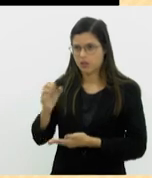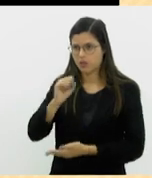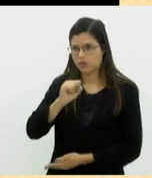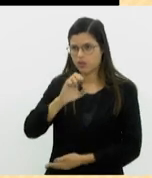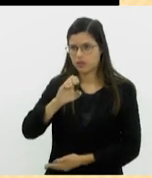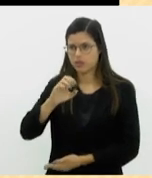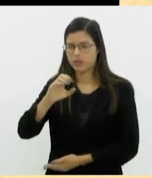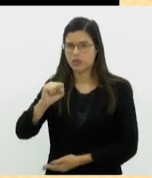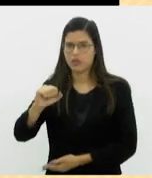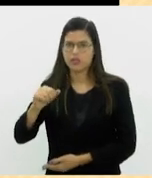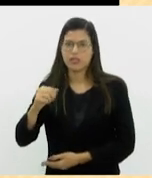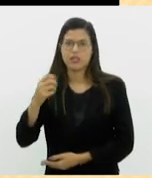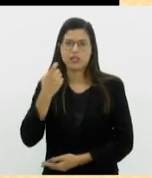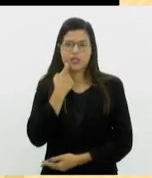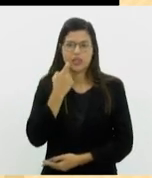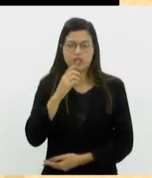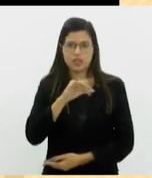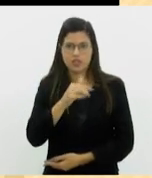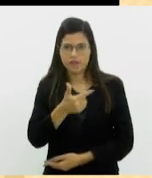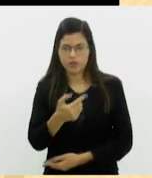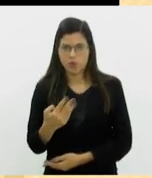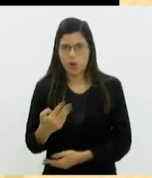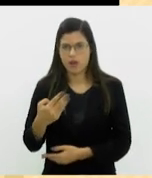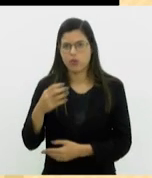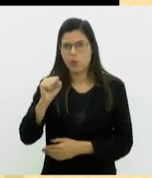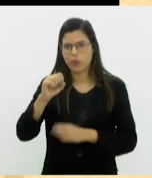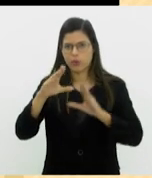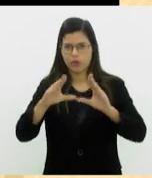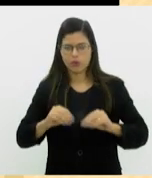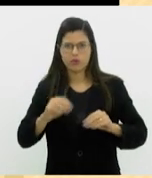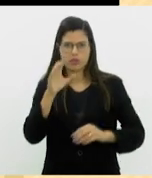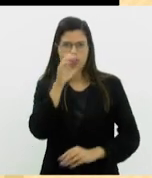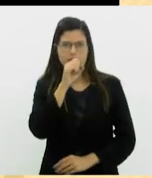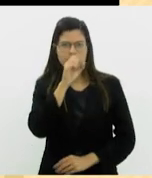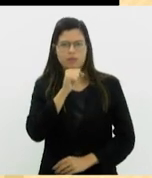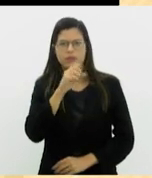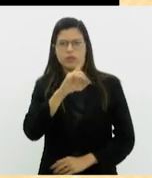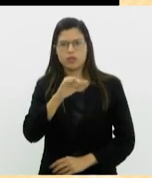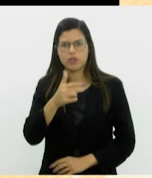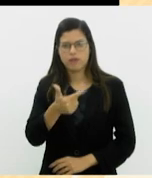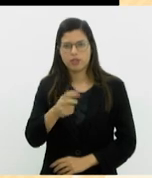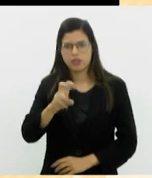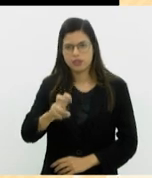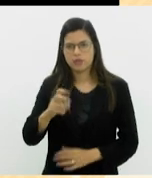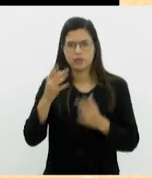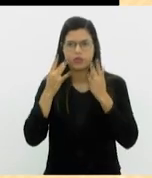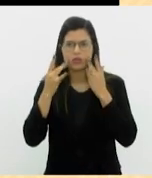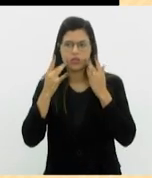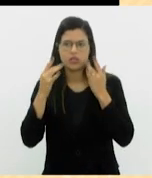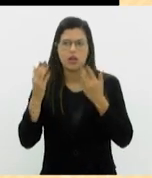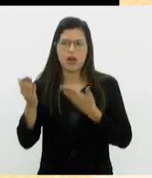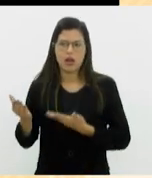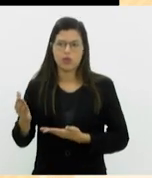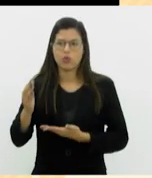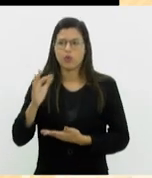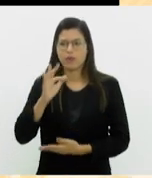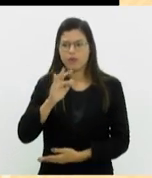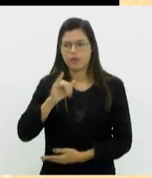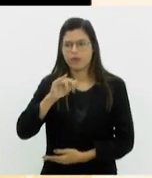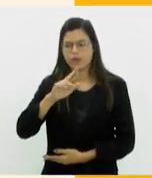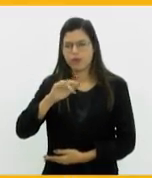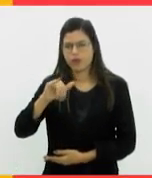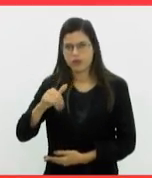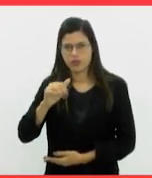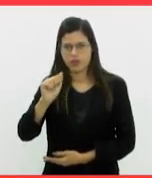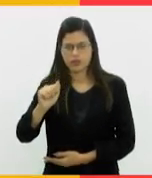na sexta, dia 24, às 8 horas da noite, e no sábado, dia 25, no Teatro Firjan Sesi Itaperuna, às 7